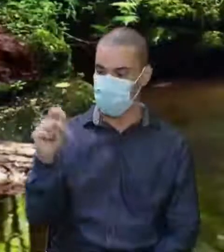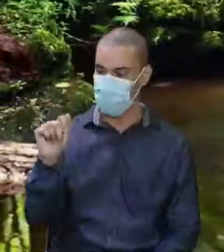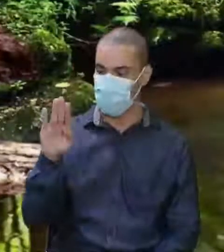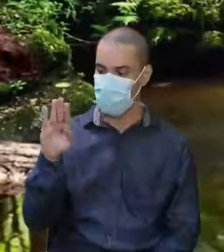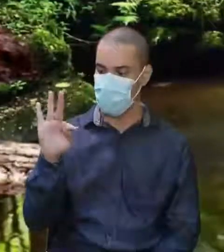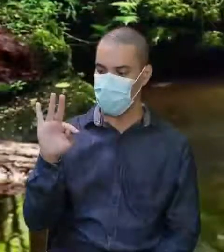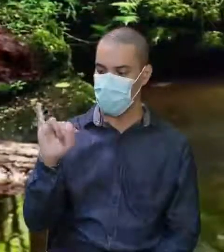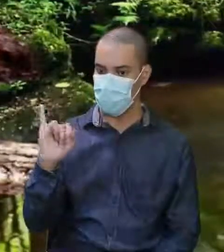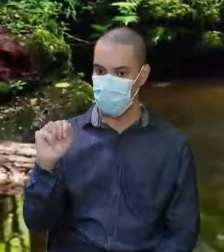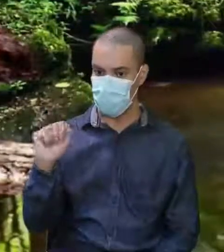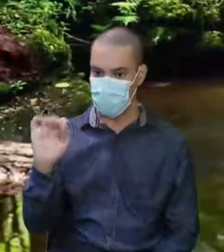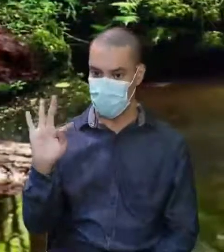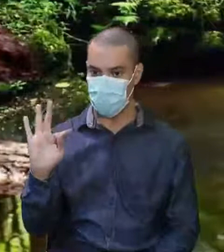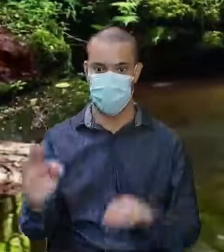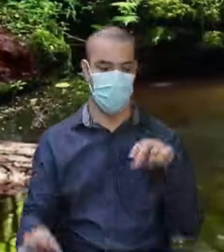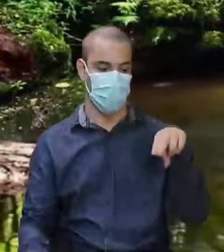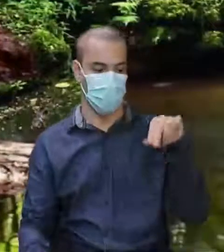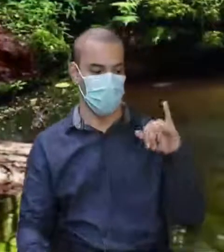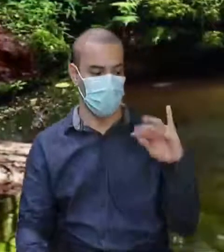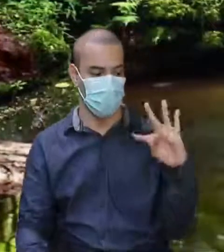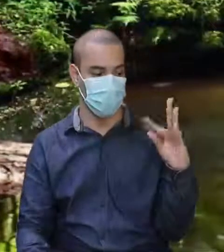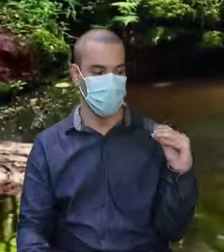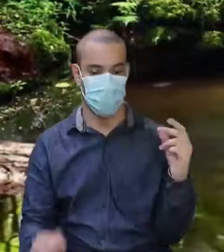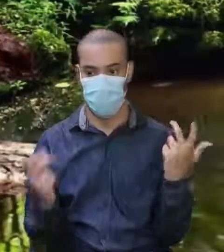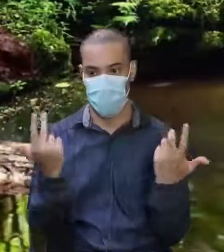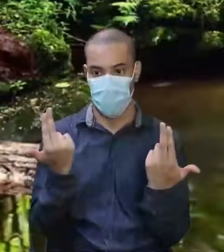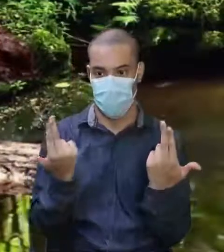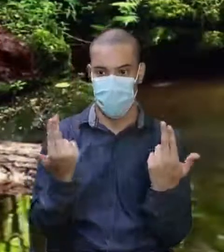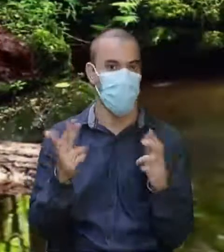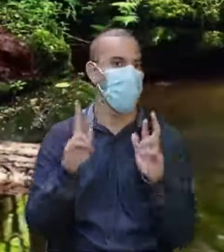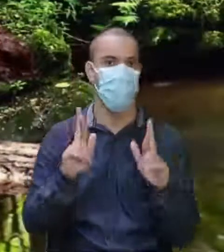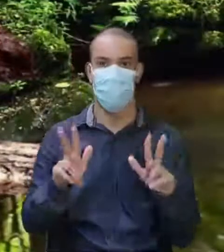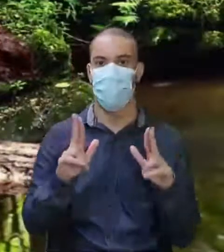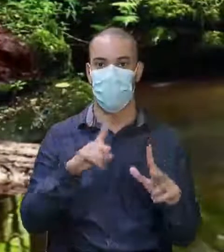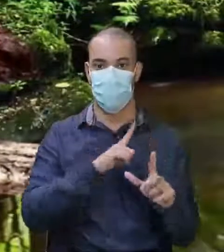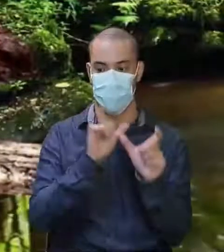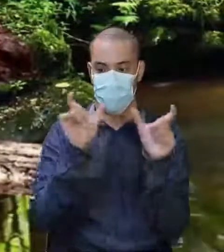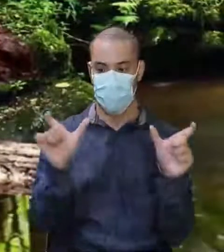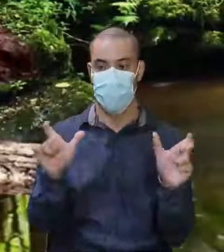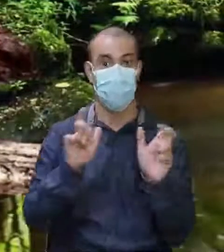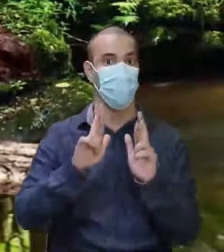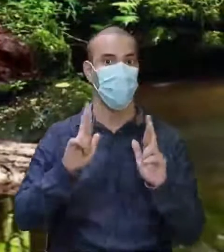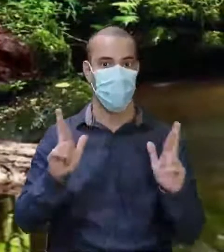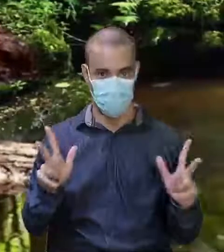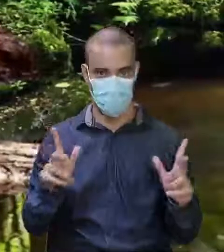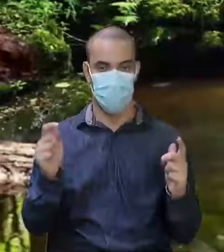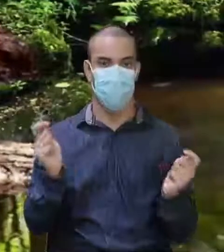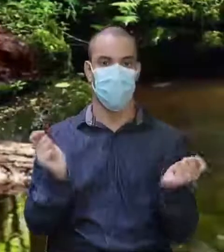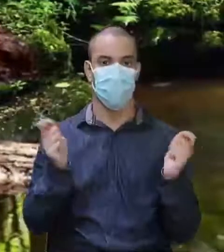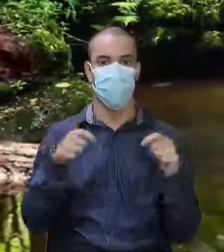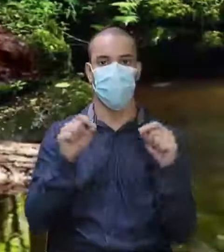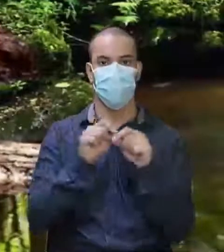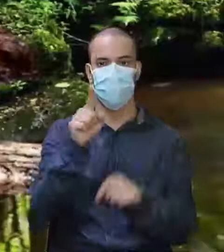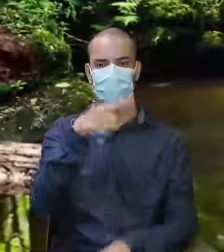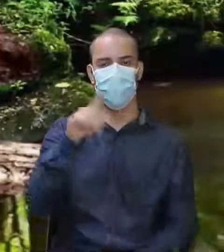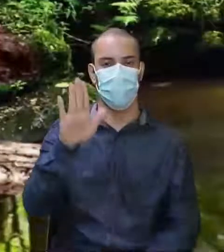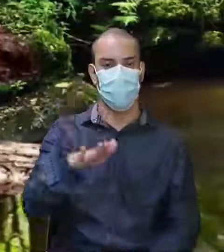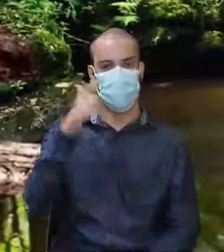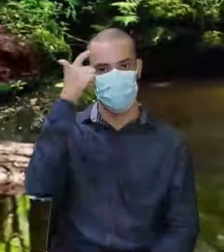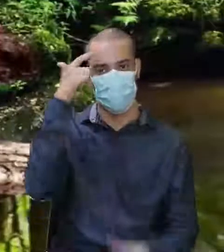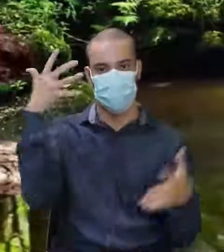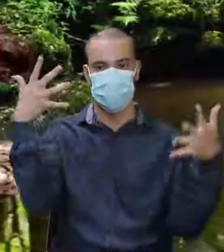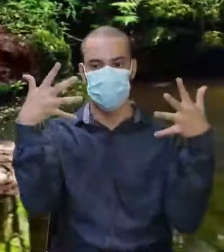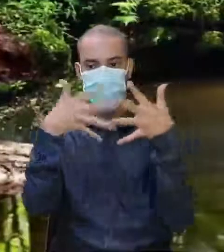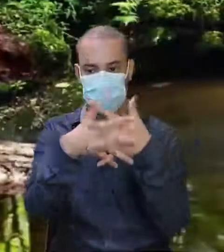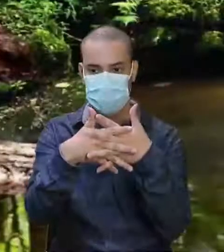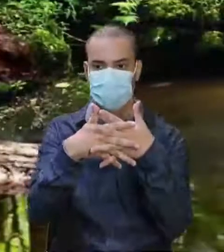hábitat e vice-versa, né? Mas não é. Existem umas diferenças básicas que podem fazer você se confundir e,